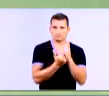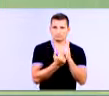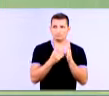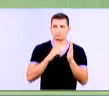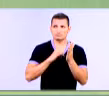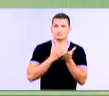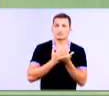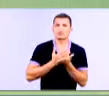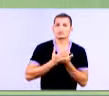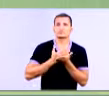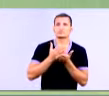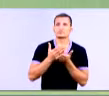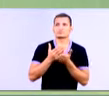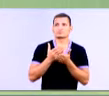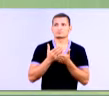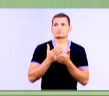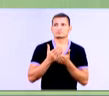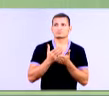início dele.